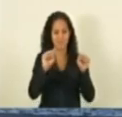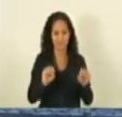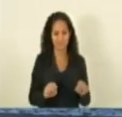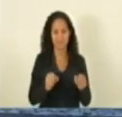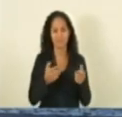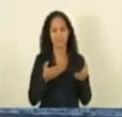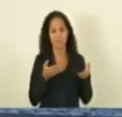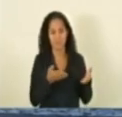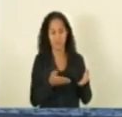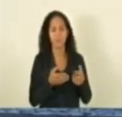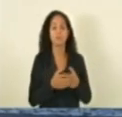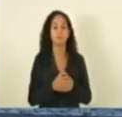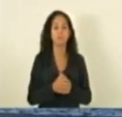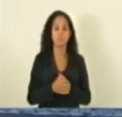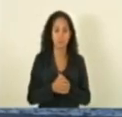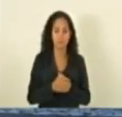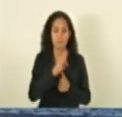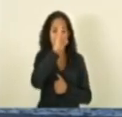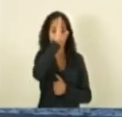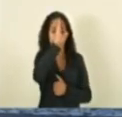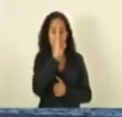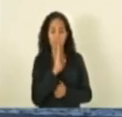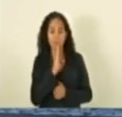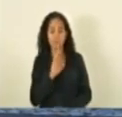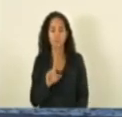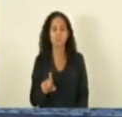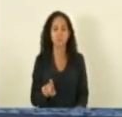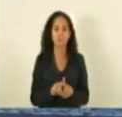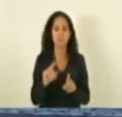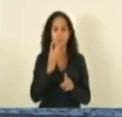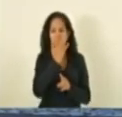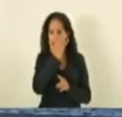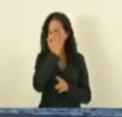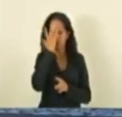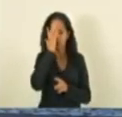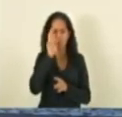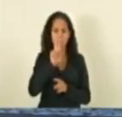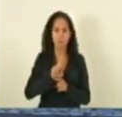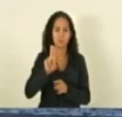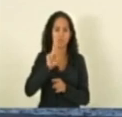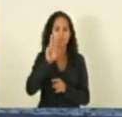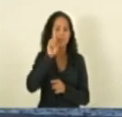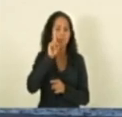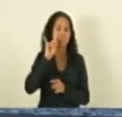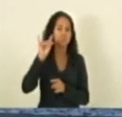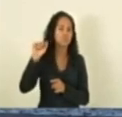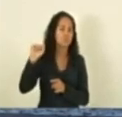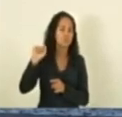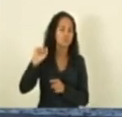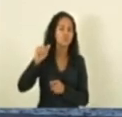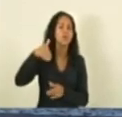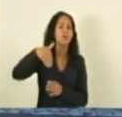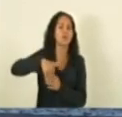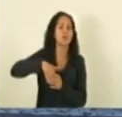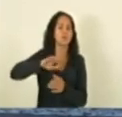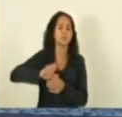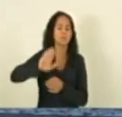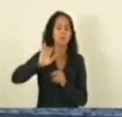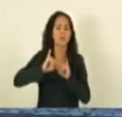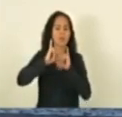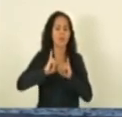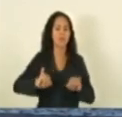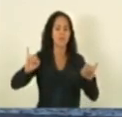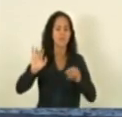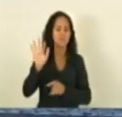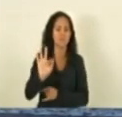Transcol, e gratuidade aos usuários do sistema nos dias em que são realizadas eleições